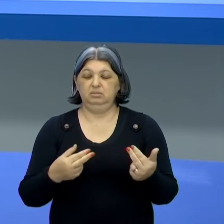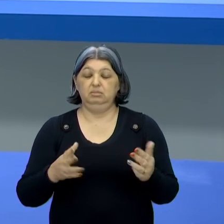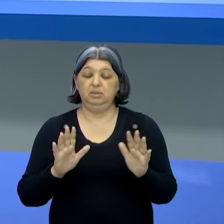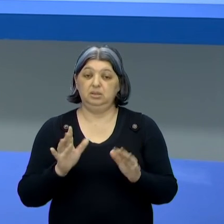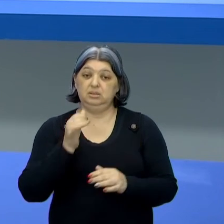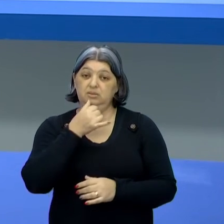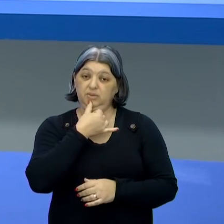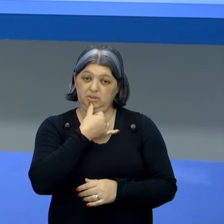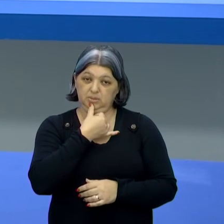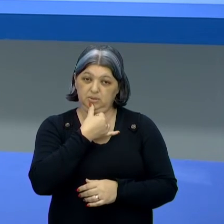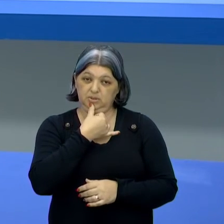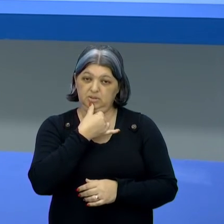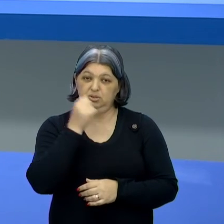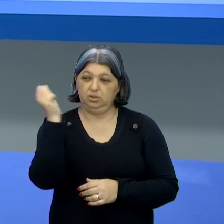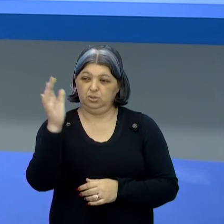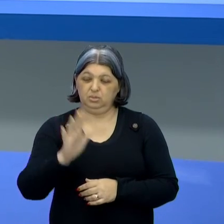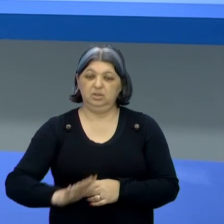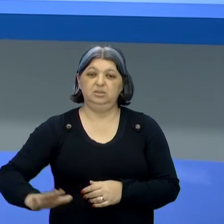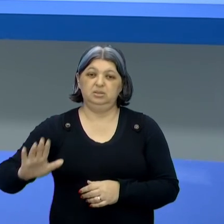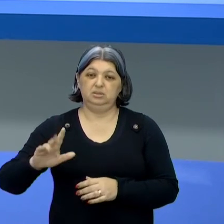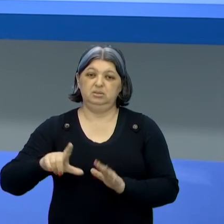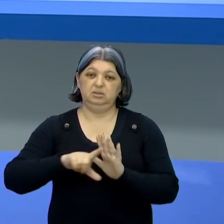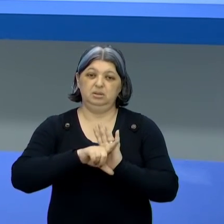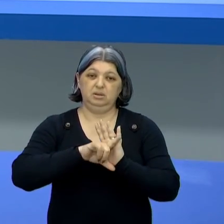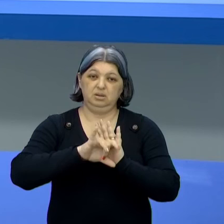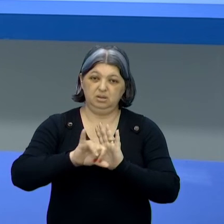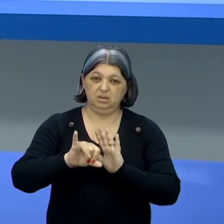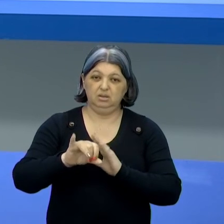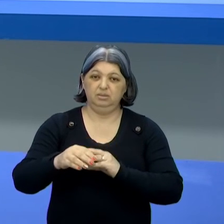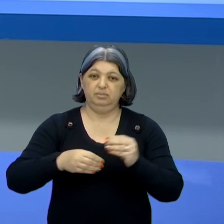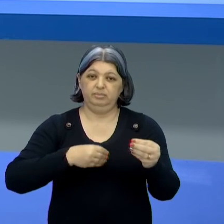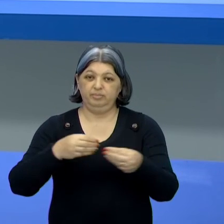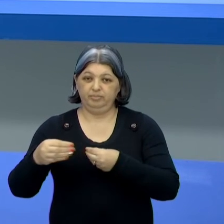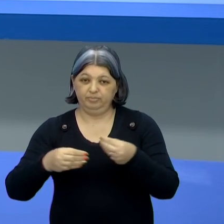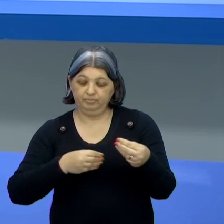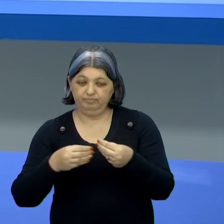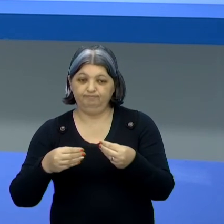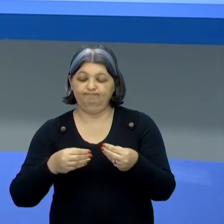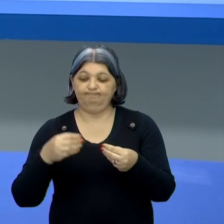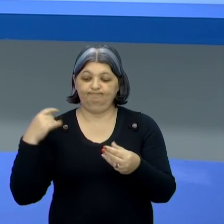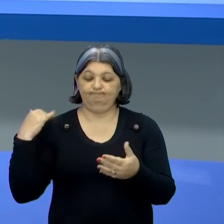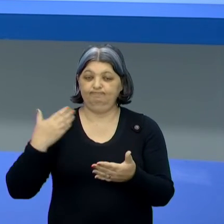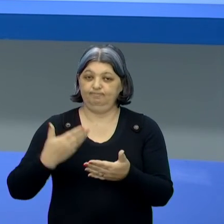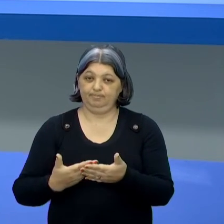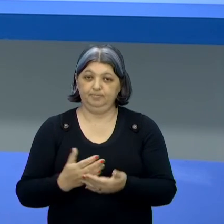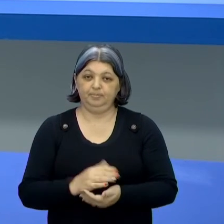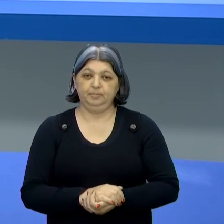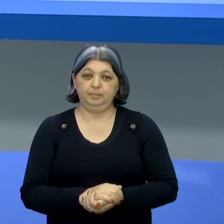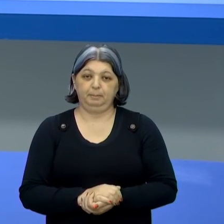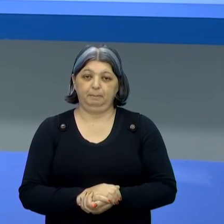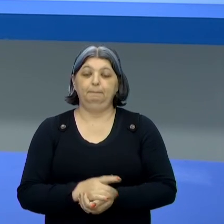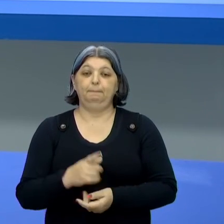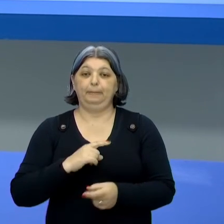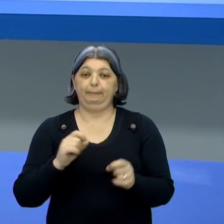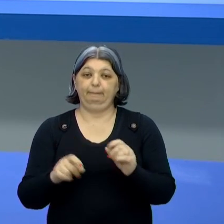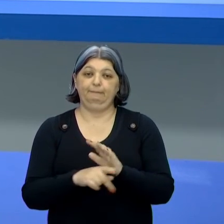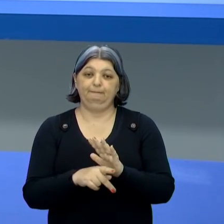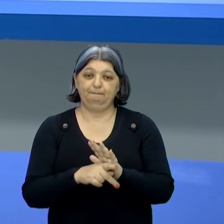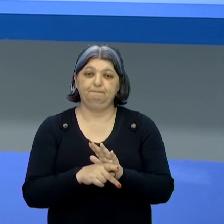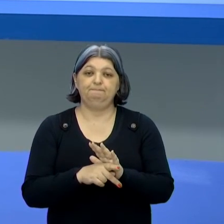aí tem uma das legislações mais flexíveis, andou flexibilizando nos últimos tempos, né? Então aumentou muito aí a demanda